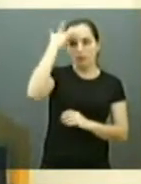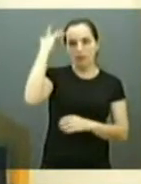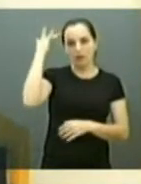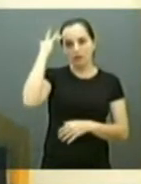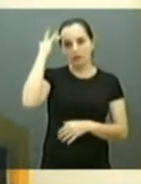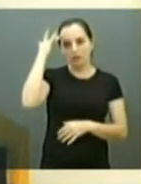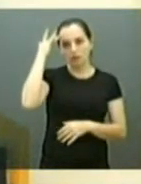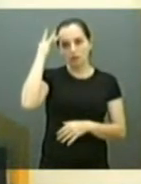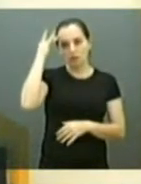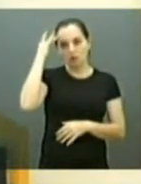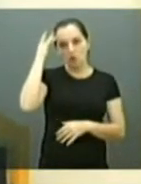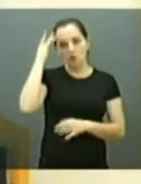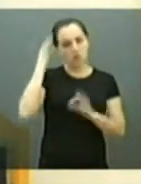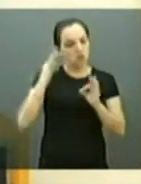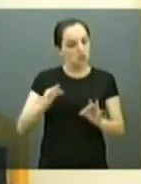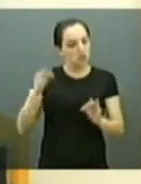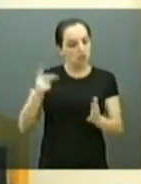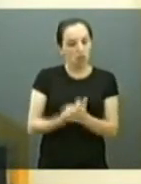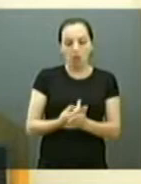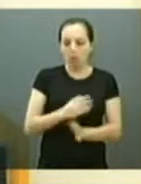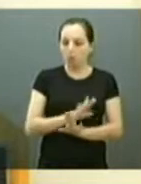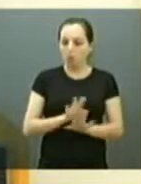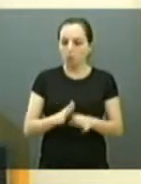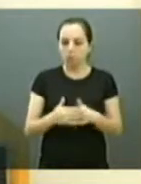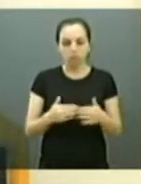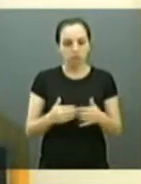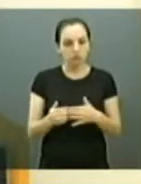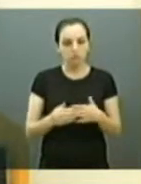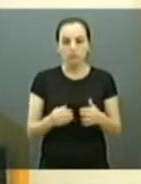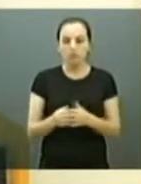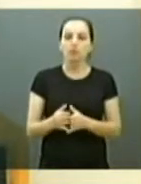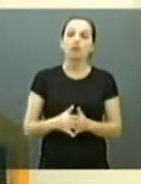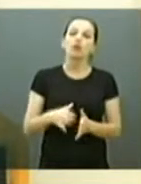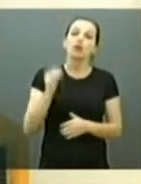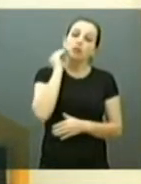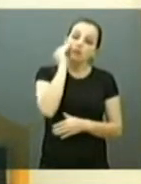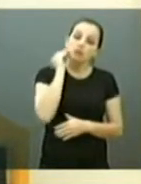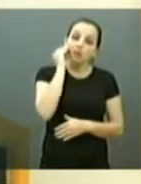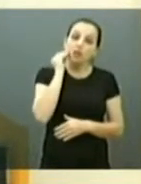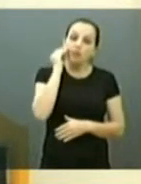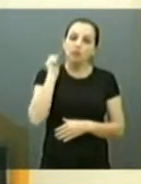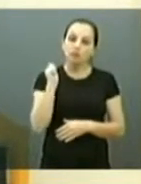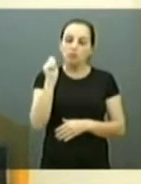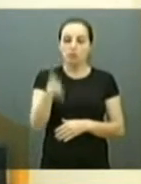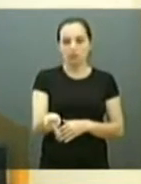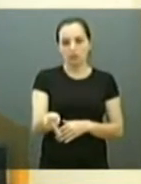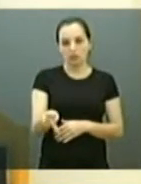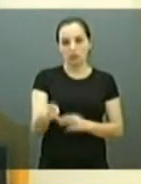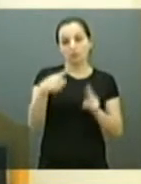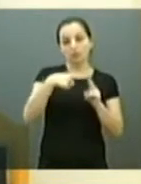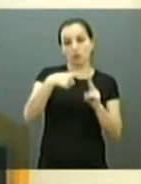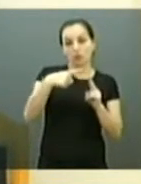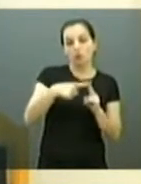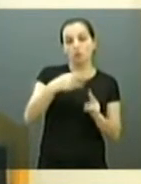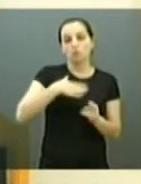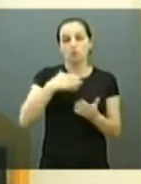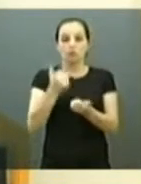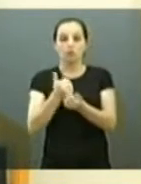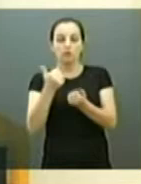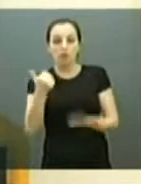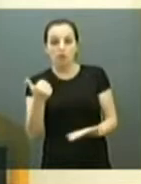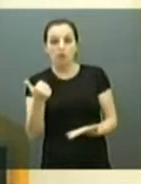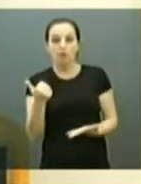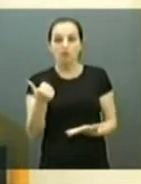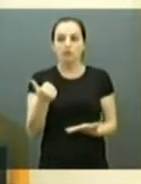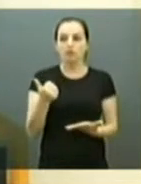vou entrar no mérito se estão certas ou erradas, tentando conseguir uma aposentadoria. 2 dos meus assessores foram